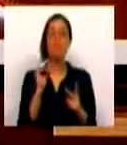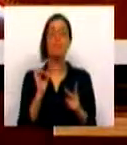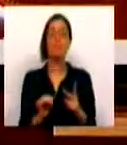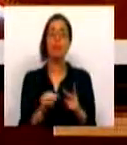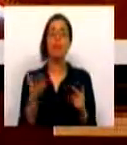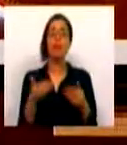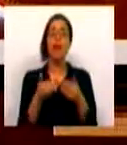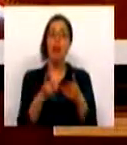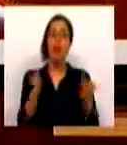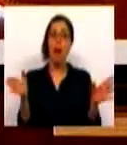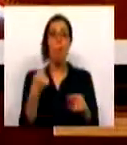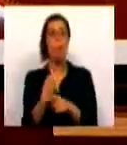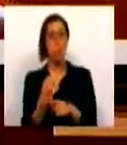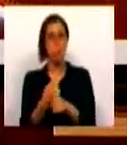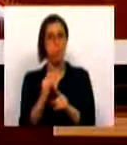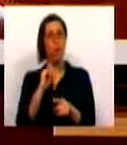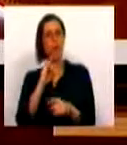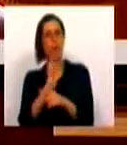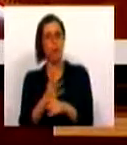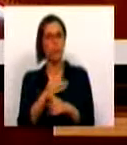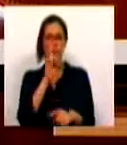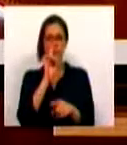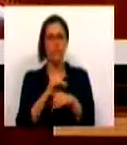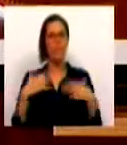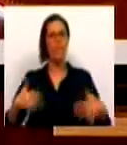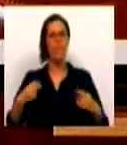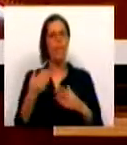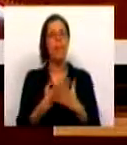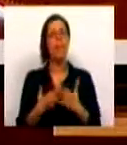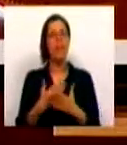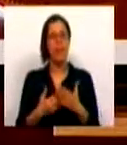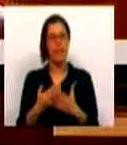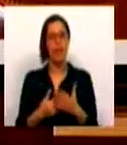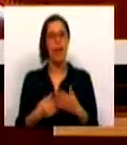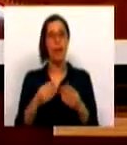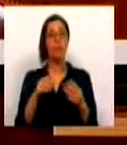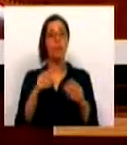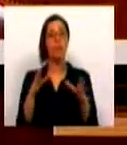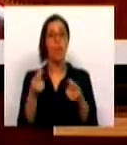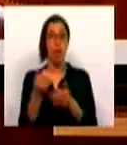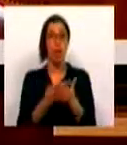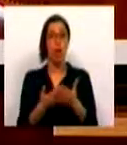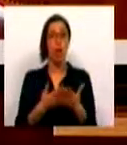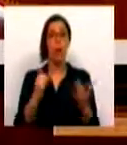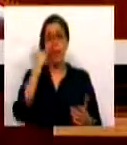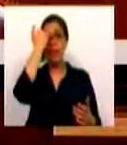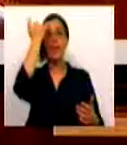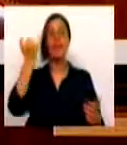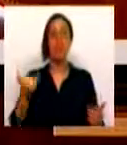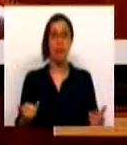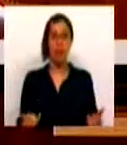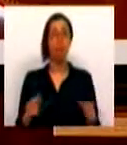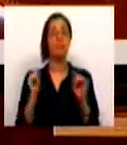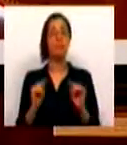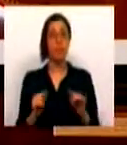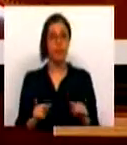de abrir também esse outro gigantesco mercado do ponto de vista demográfico e económico, que é a Índia. E também